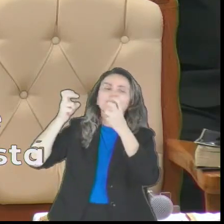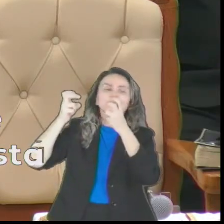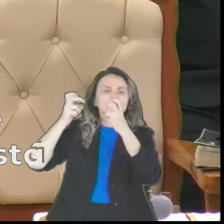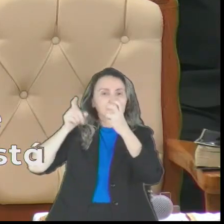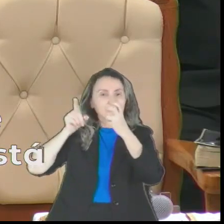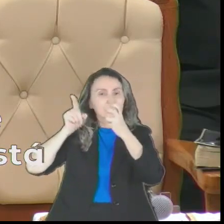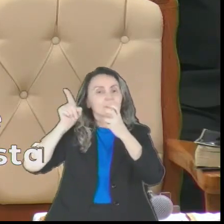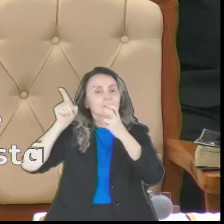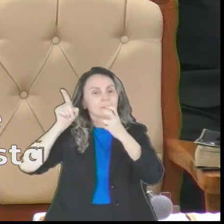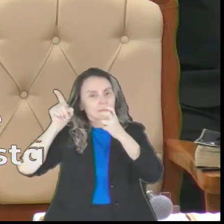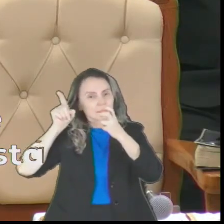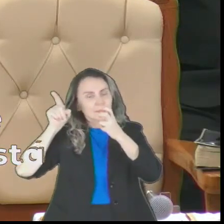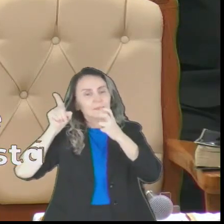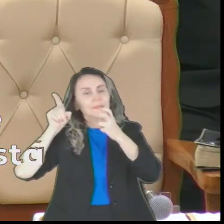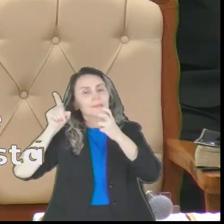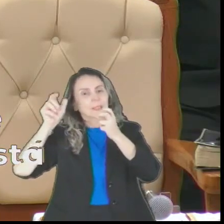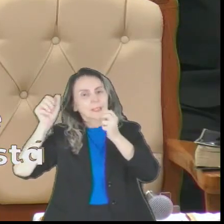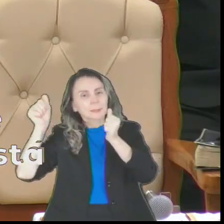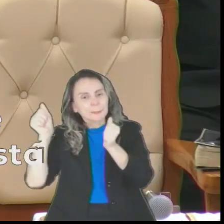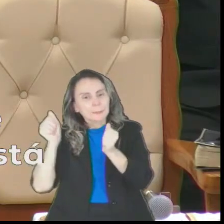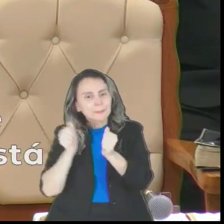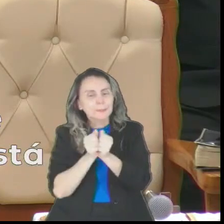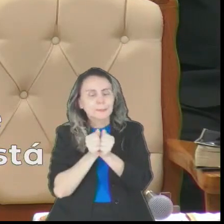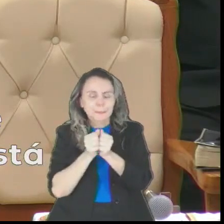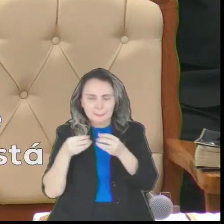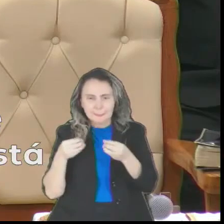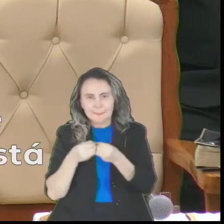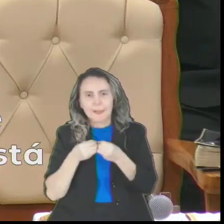enquanto está perto.